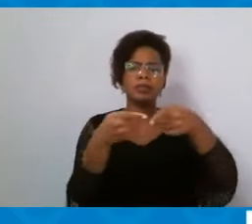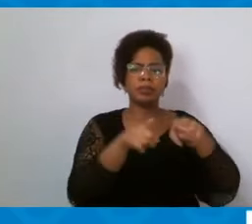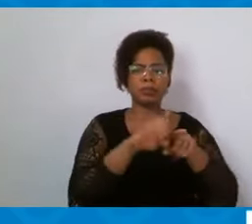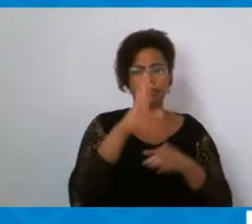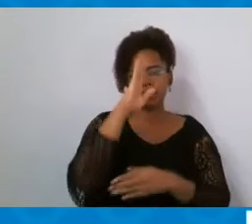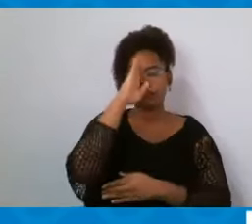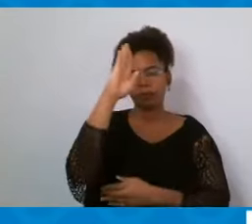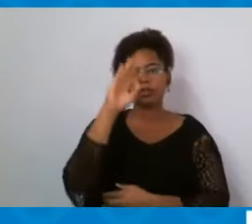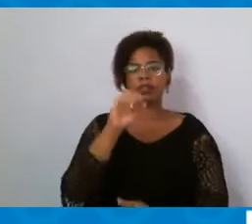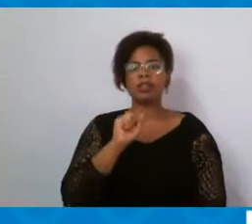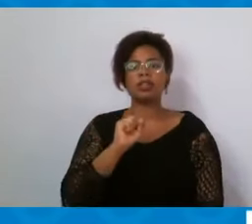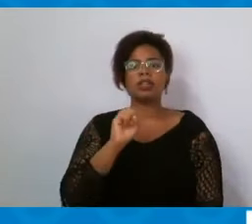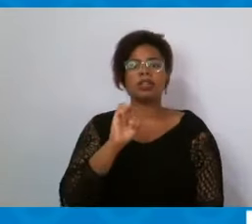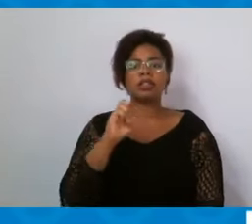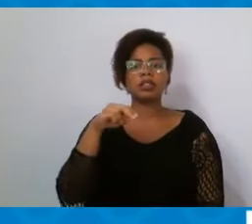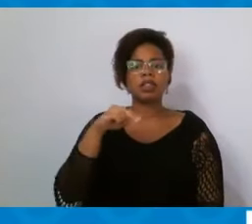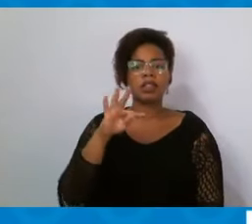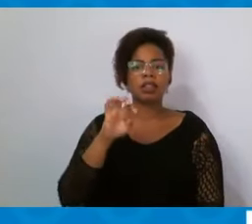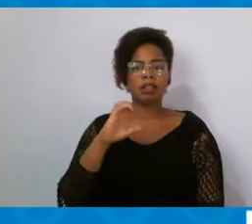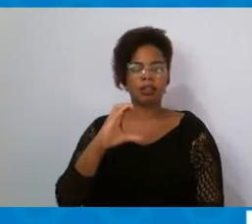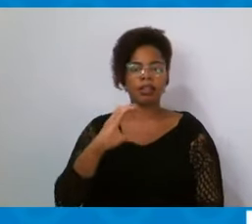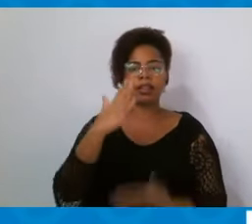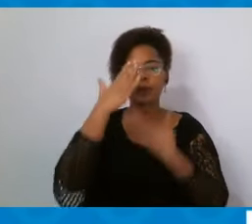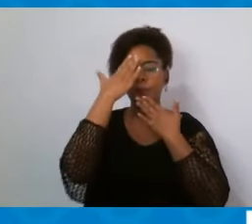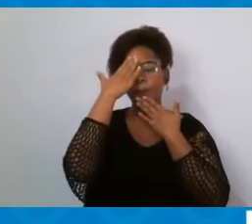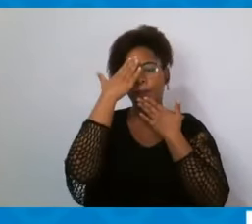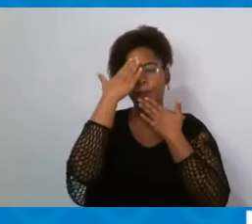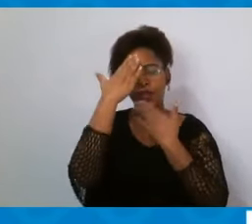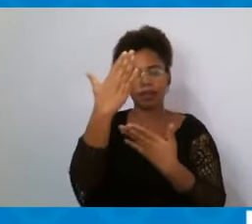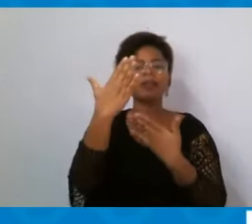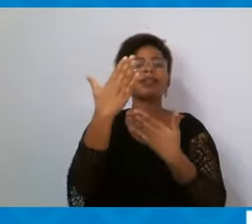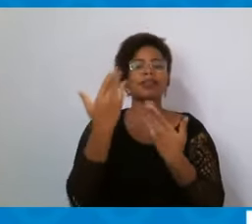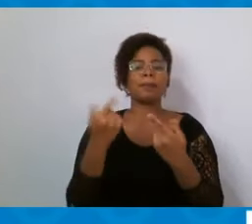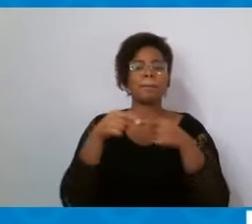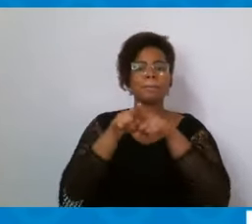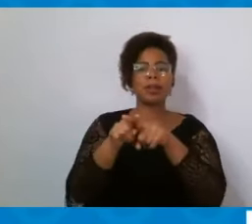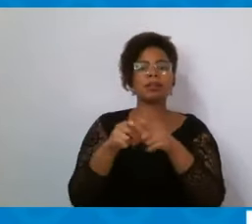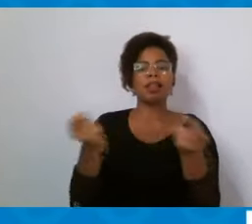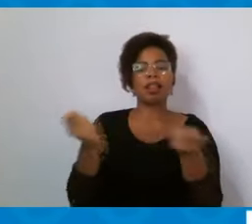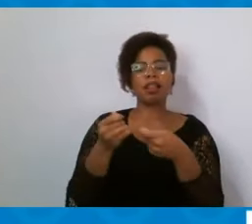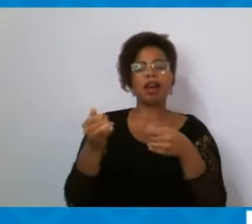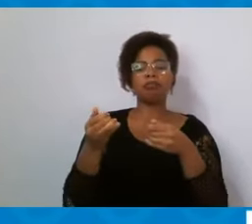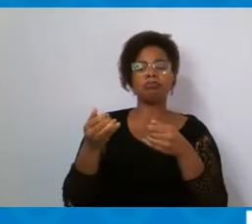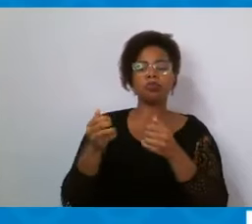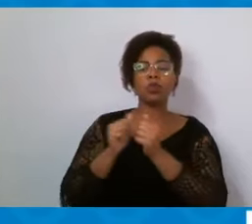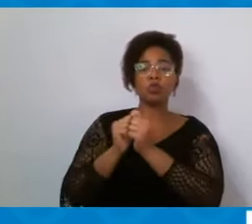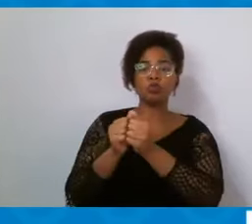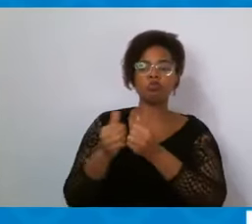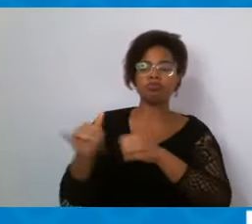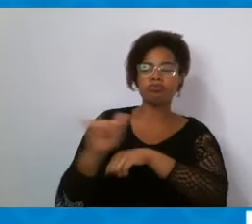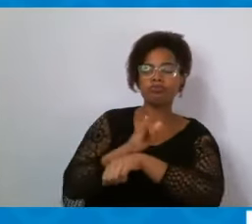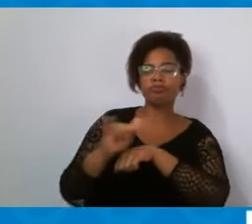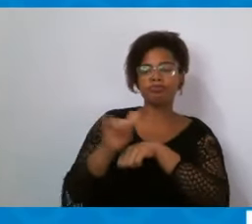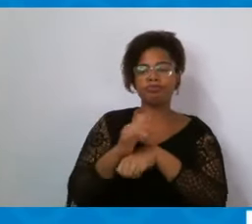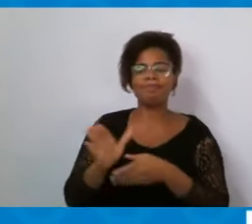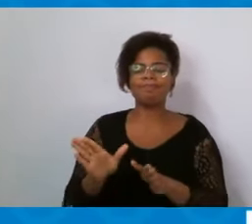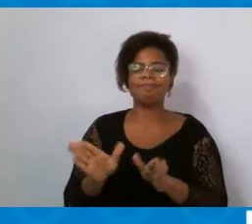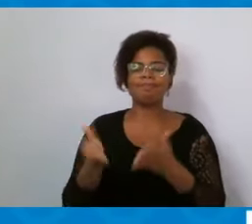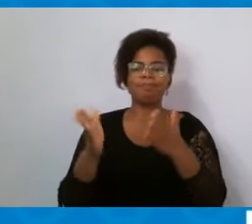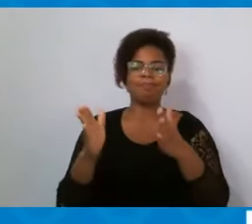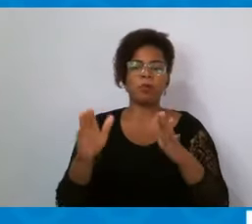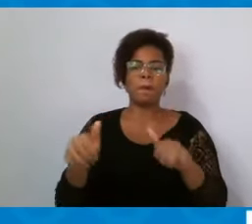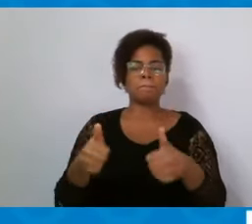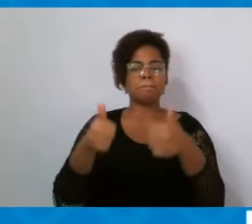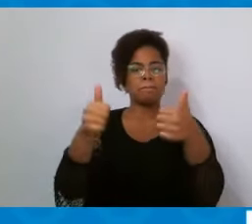meus agradecimentos por estarmos juntos construindo esses caminhos. Eu agradeço também ao professor Luciano